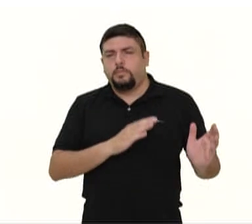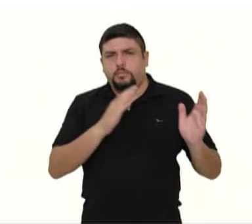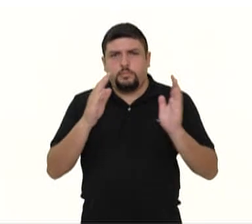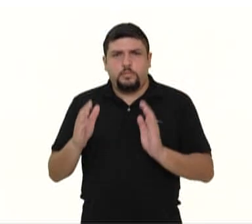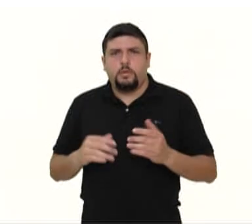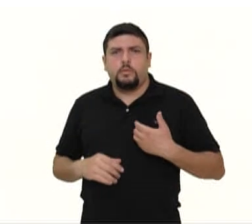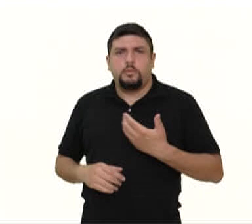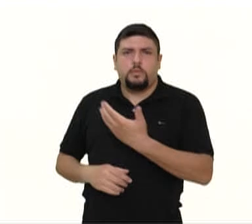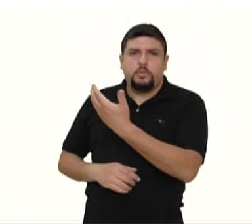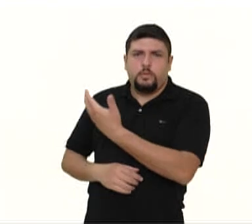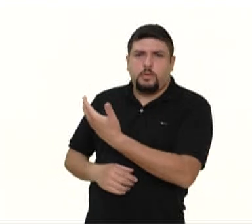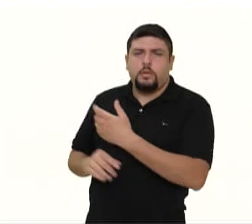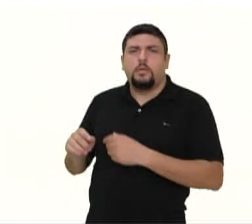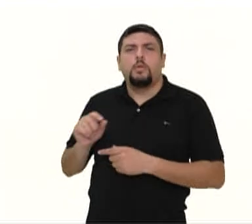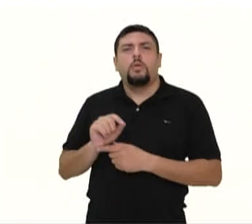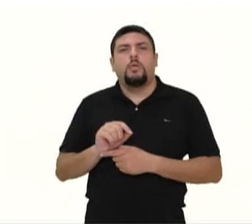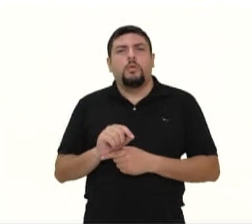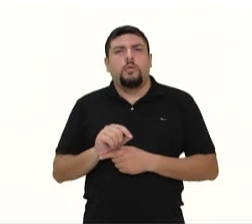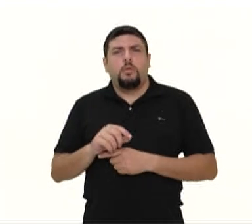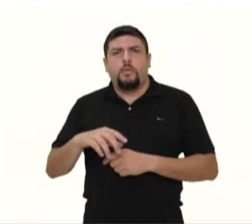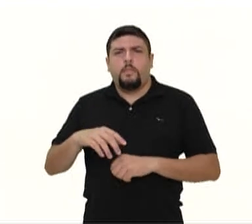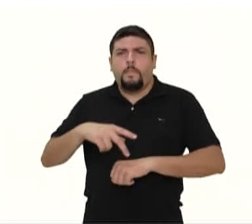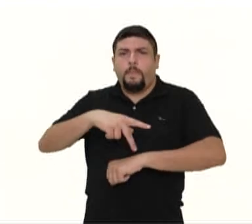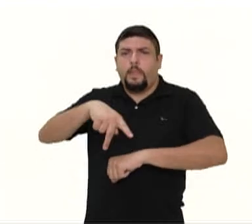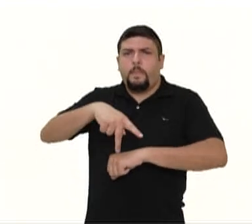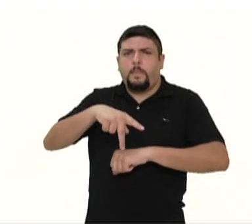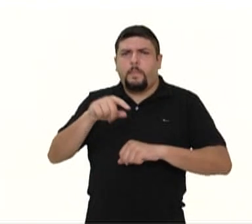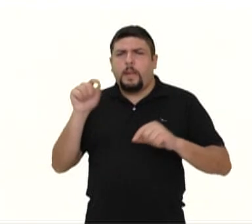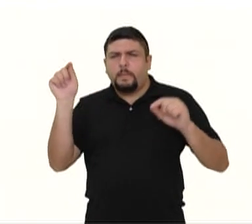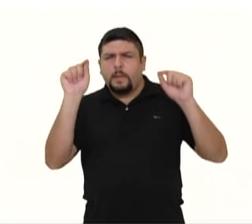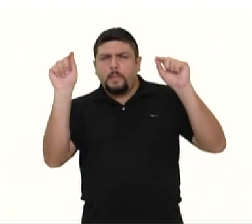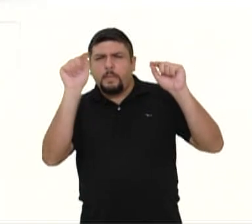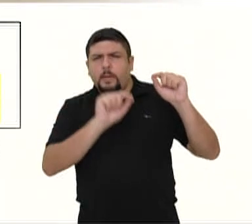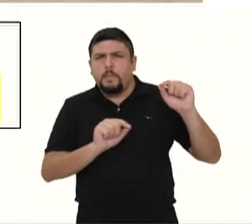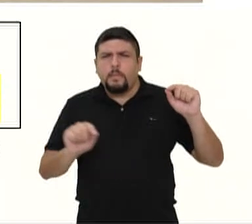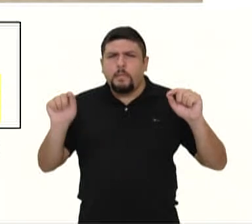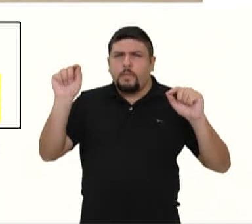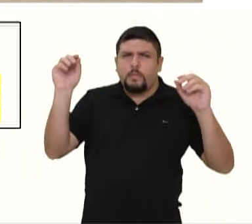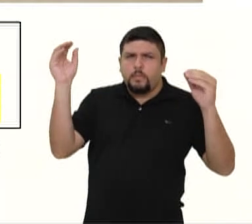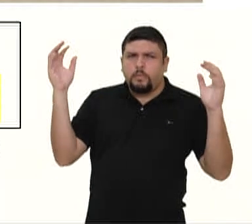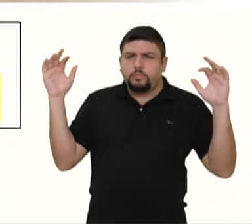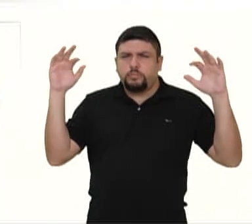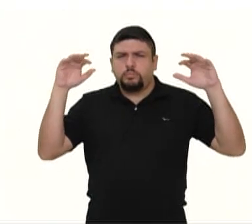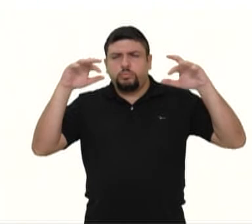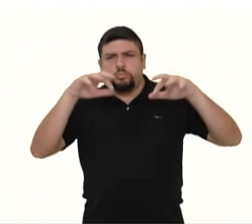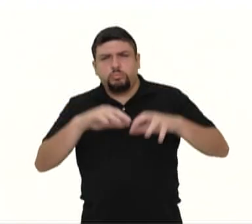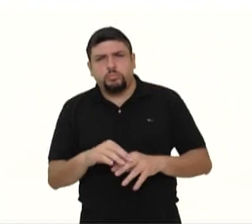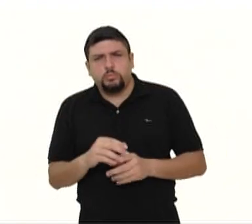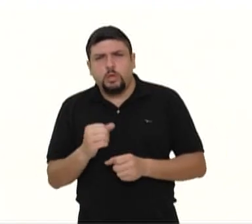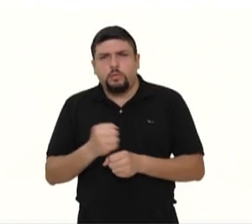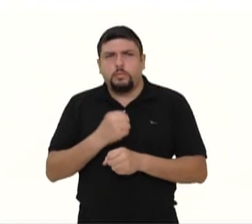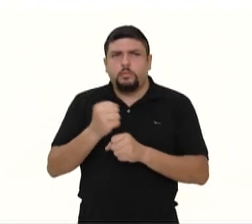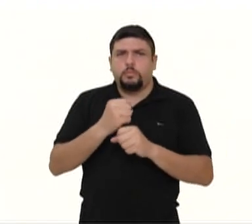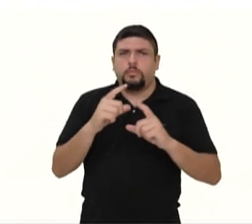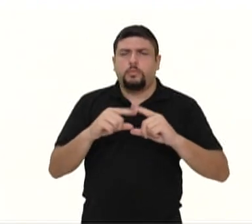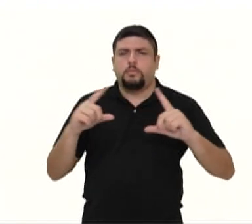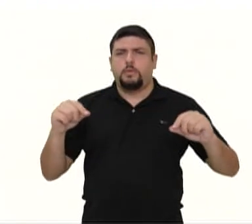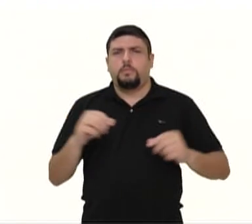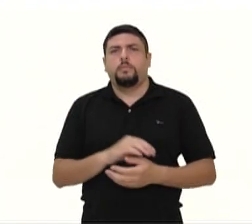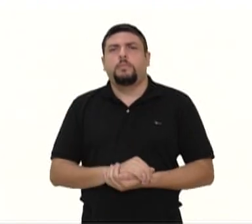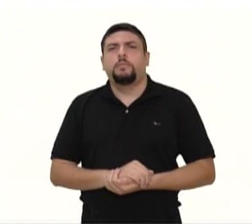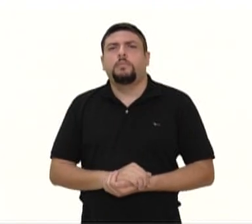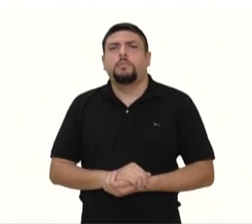esses trabalhadores de todos os cantos do país para os trabalhos na construção da nova capital. Os terceiro e